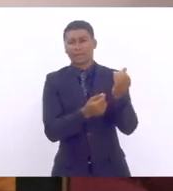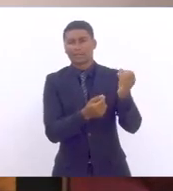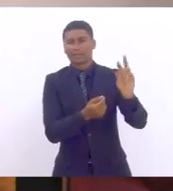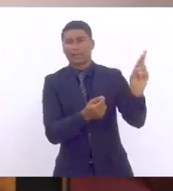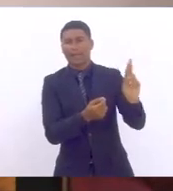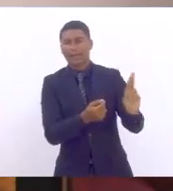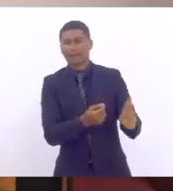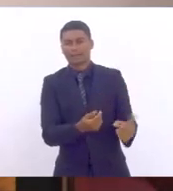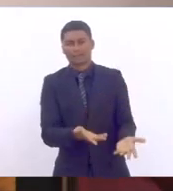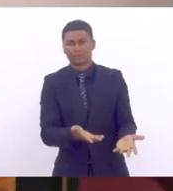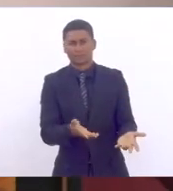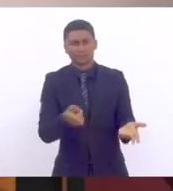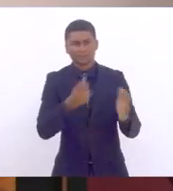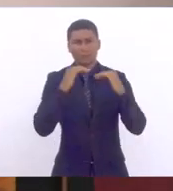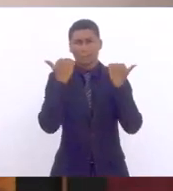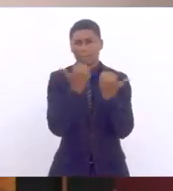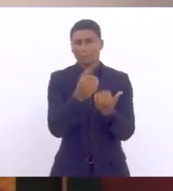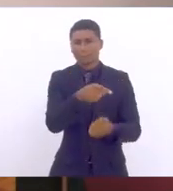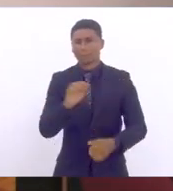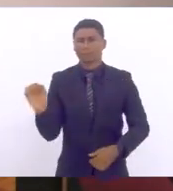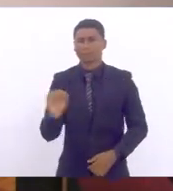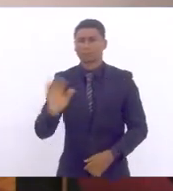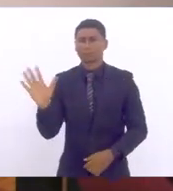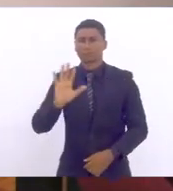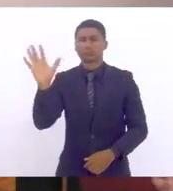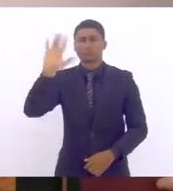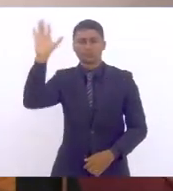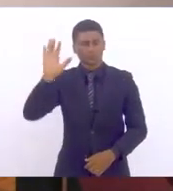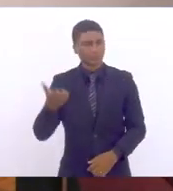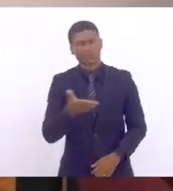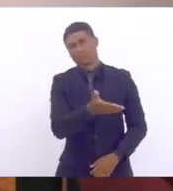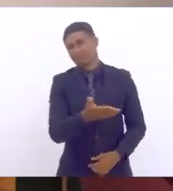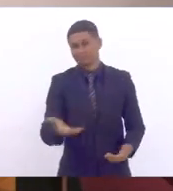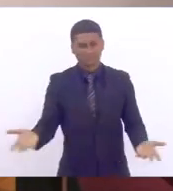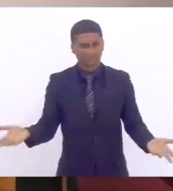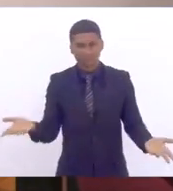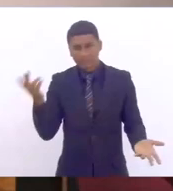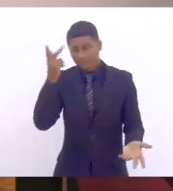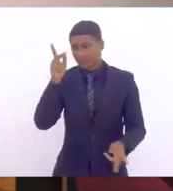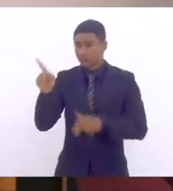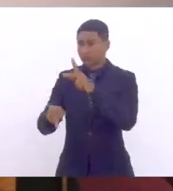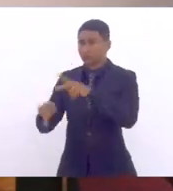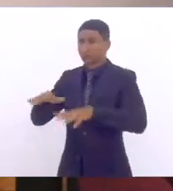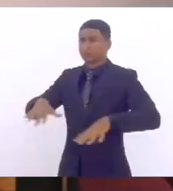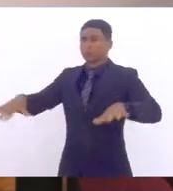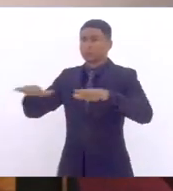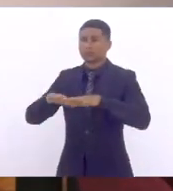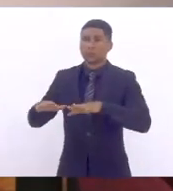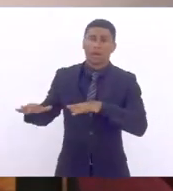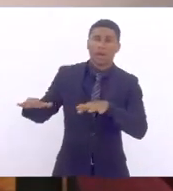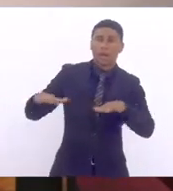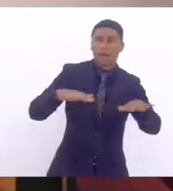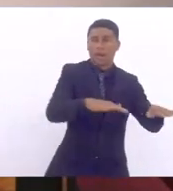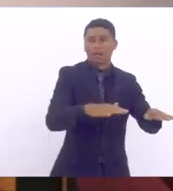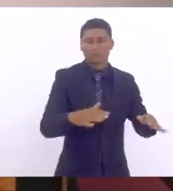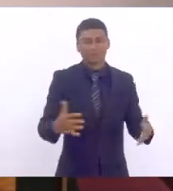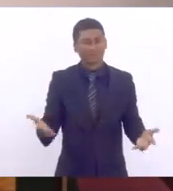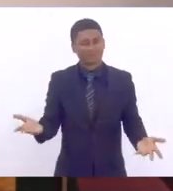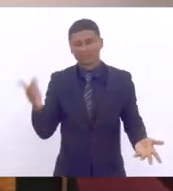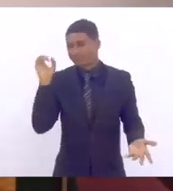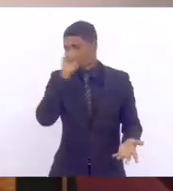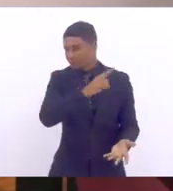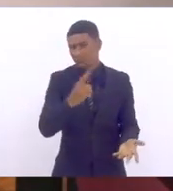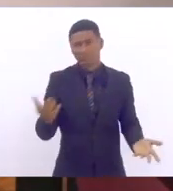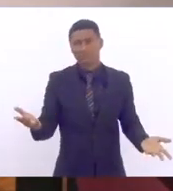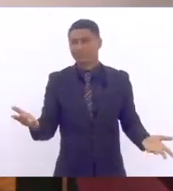Eles acabaram com o Maracanã. Destruíram a vontade do povo, que é uma paixão que não